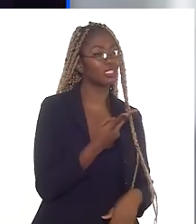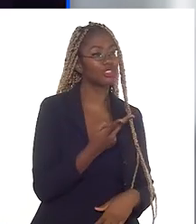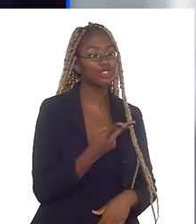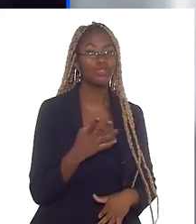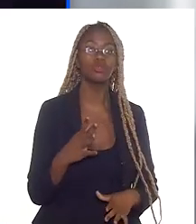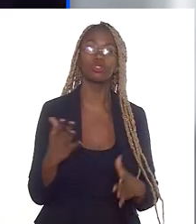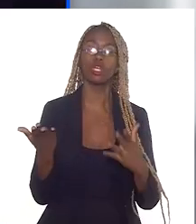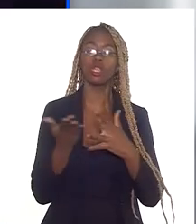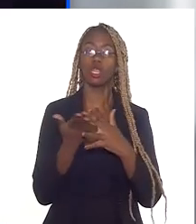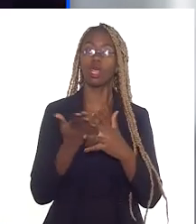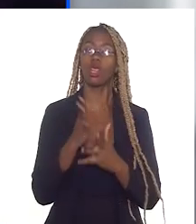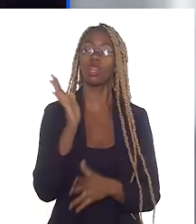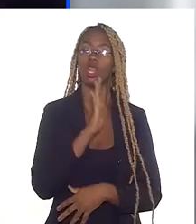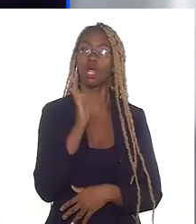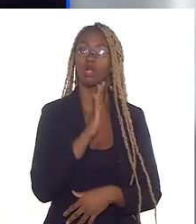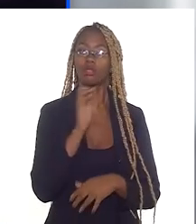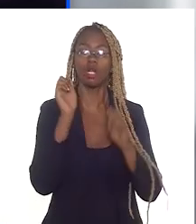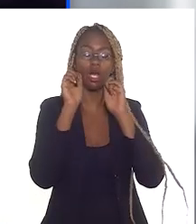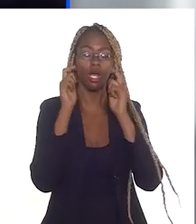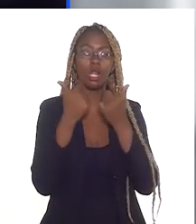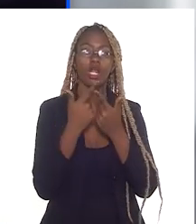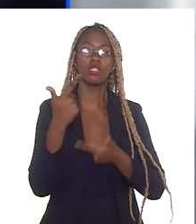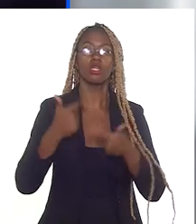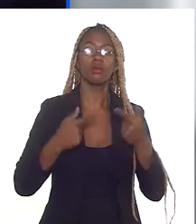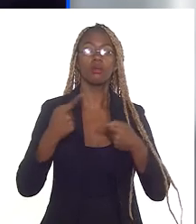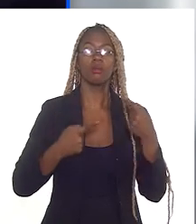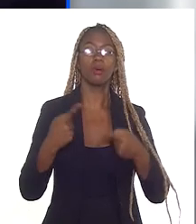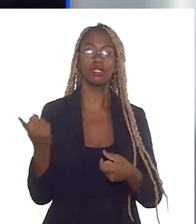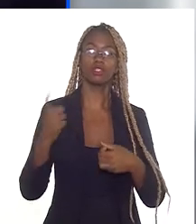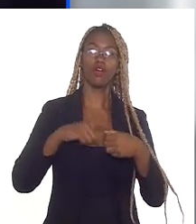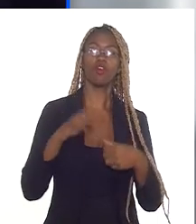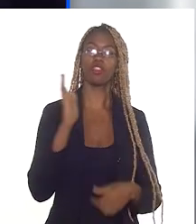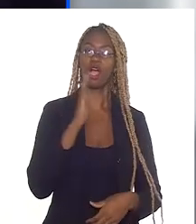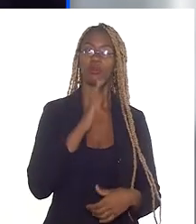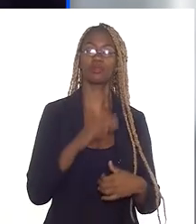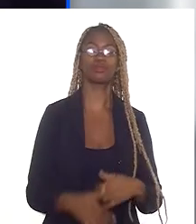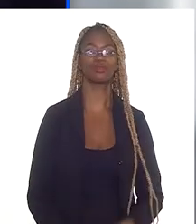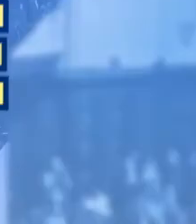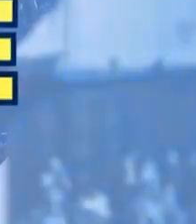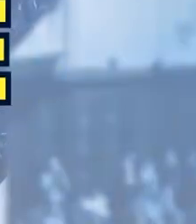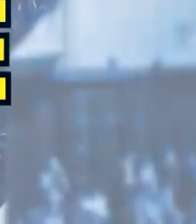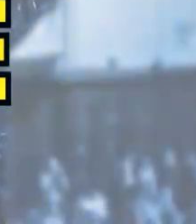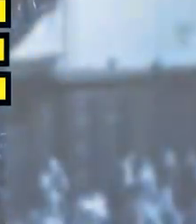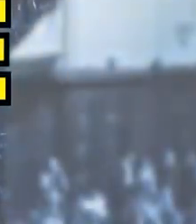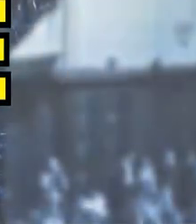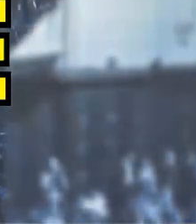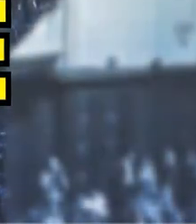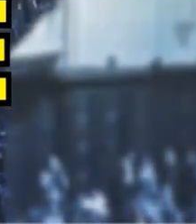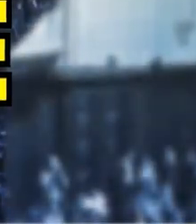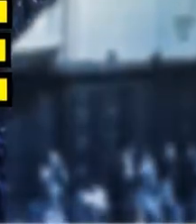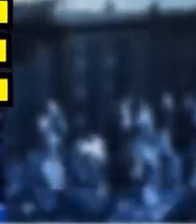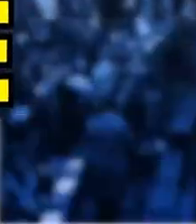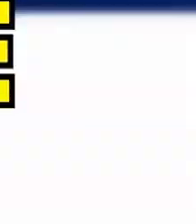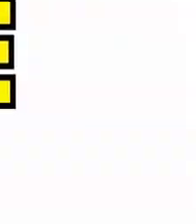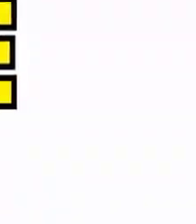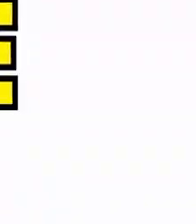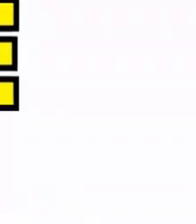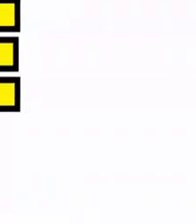Obrigada Carla obrigada a fa e vai fazer um intervalo rapidinho alerj debate volta já é